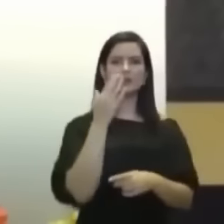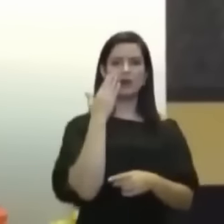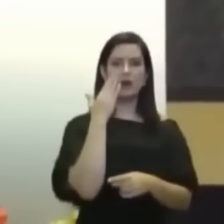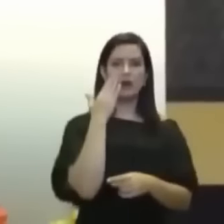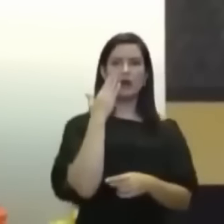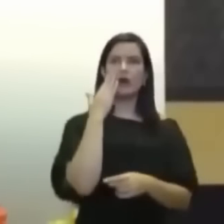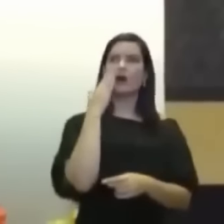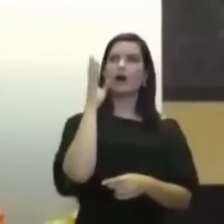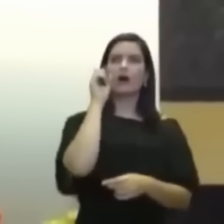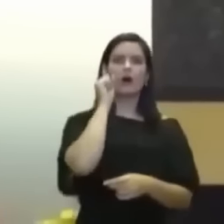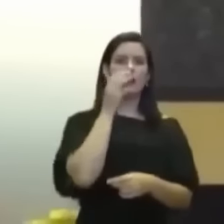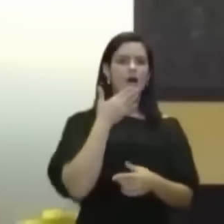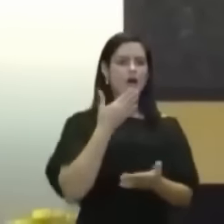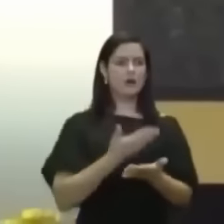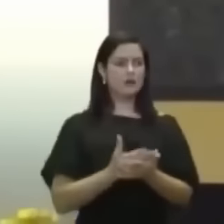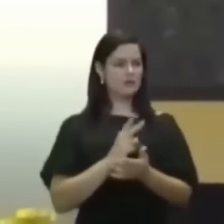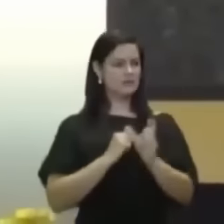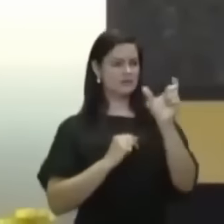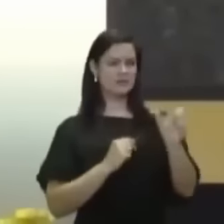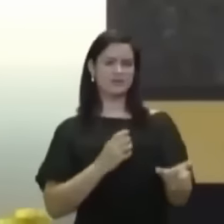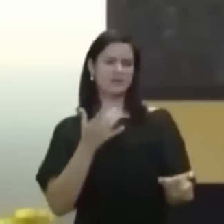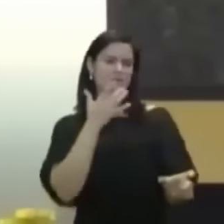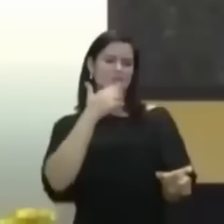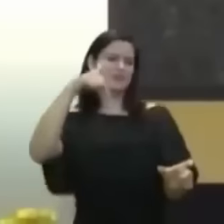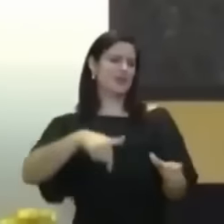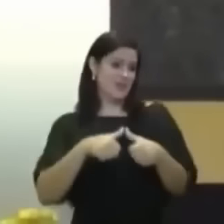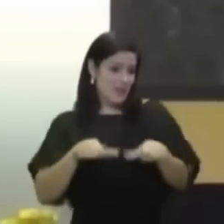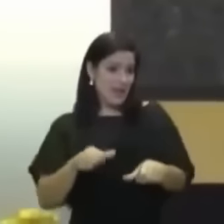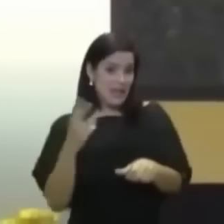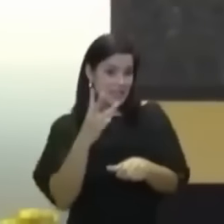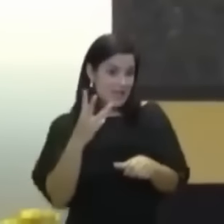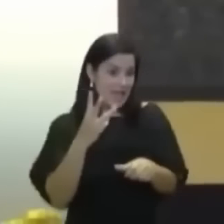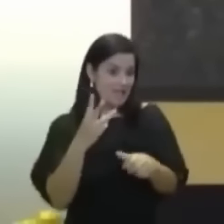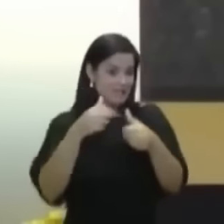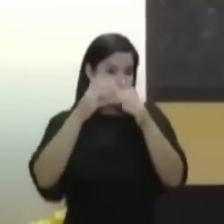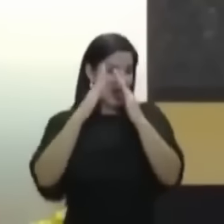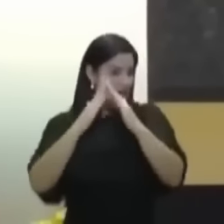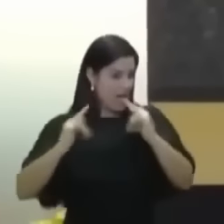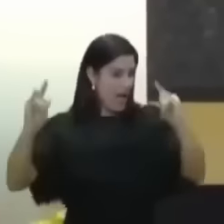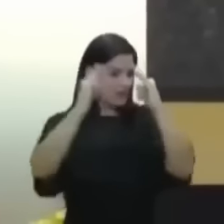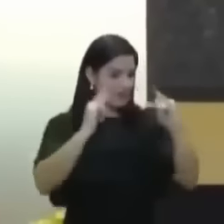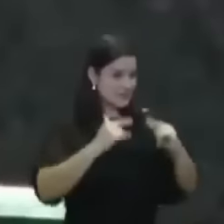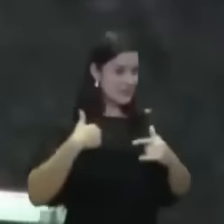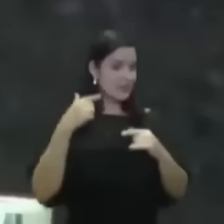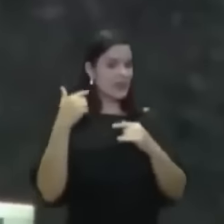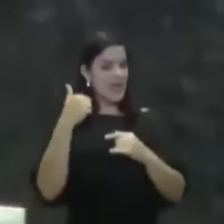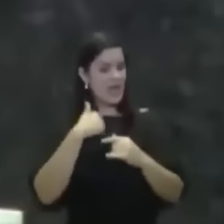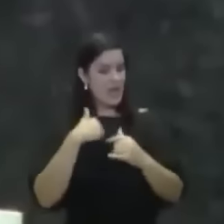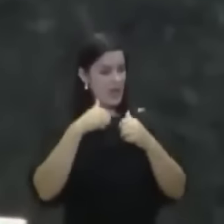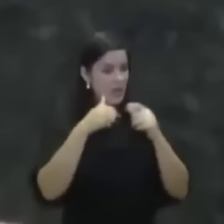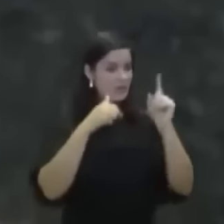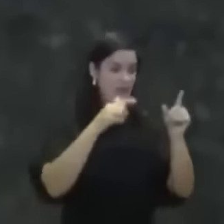Bíblia que ele disse para Jesus assim: ô mestre, bom estarmos aqui, vamos fazer três tendas, uma vai ser tua, outra vai ser de Moisés, outra vai ser de